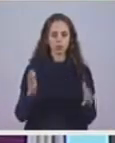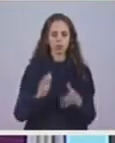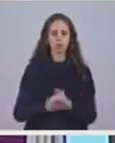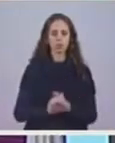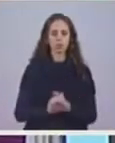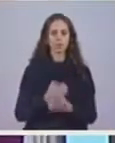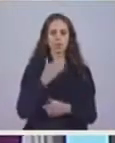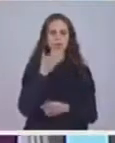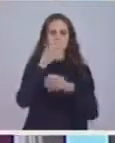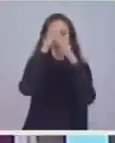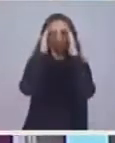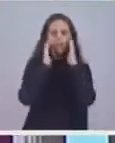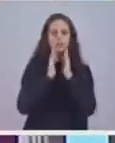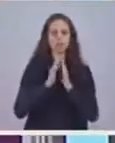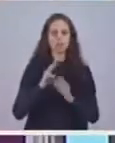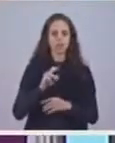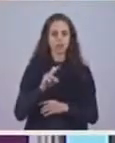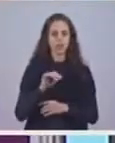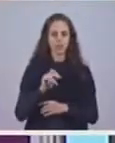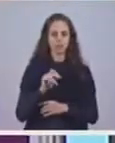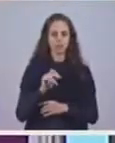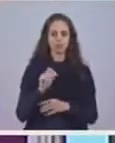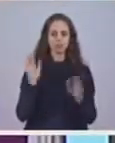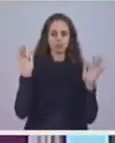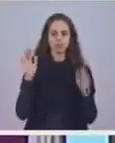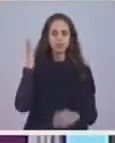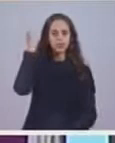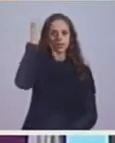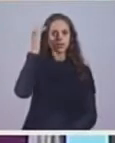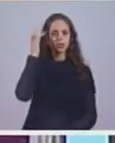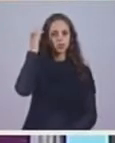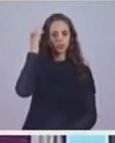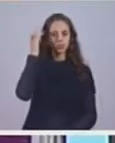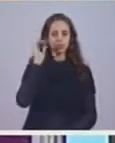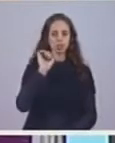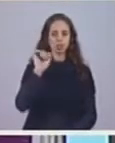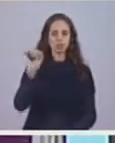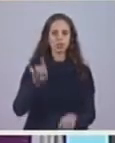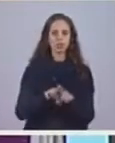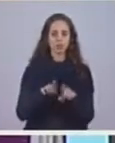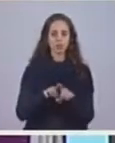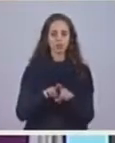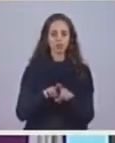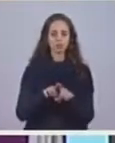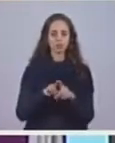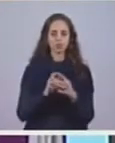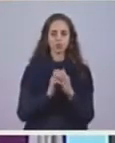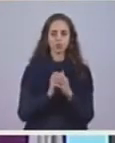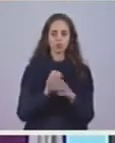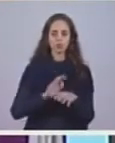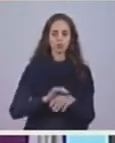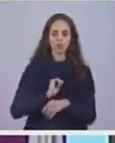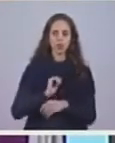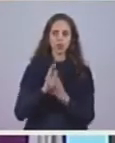culpa, e peço à Virgem Maria, aos anjos e santos, e a vós, irmãos, que rogueis